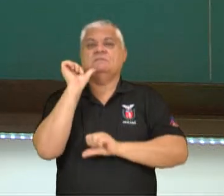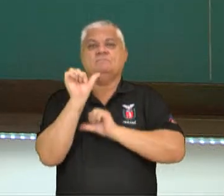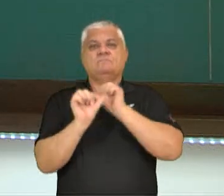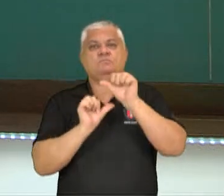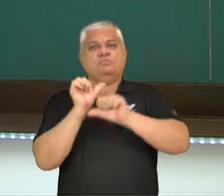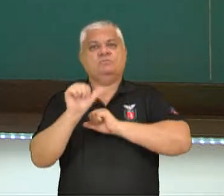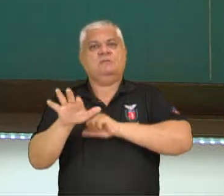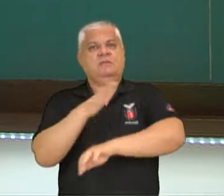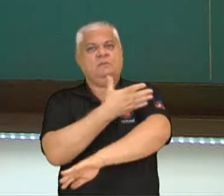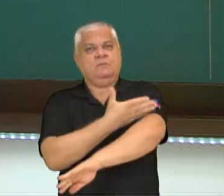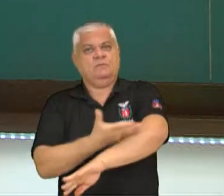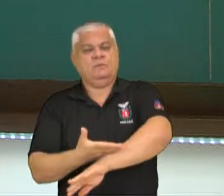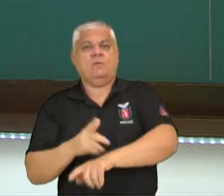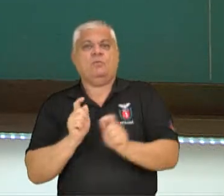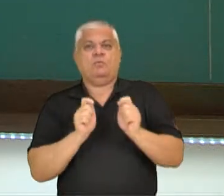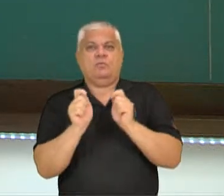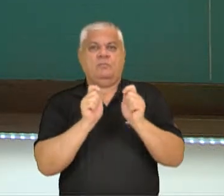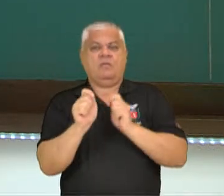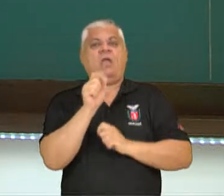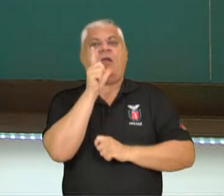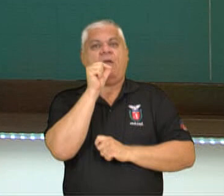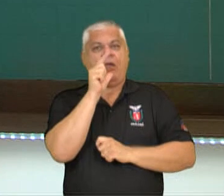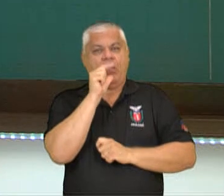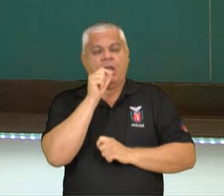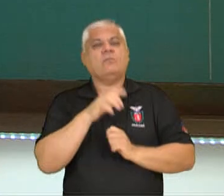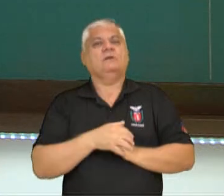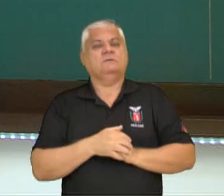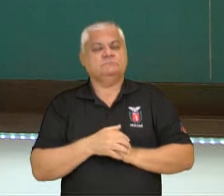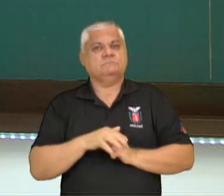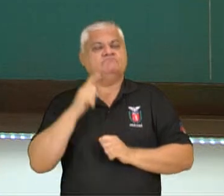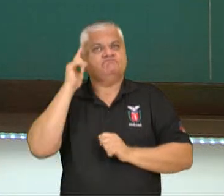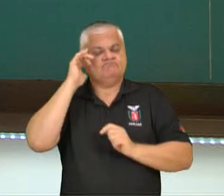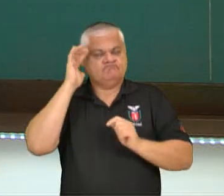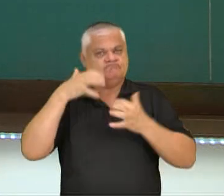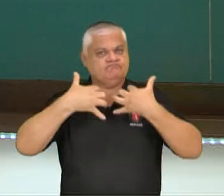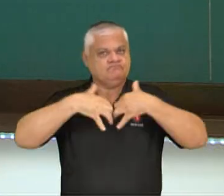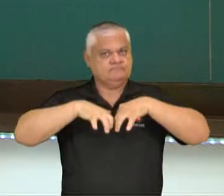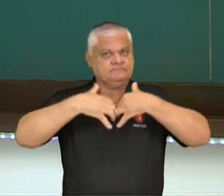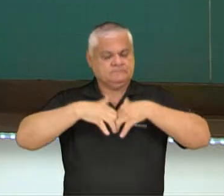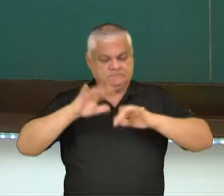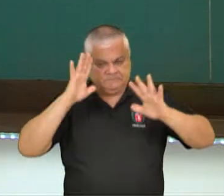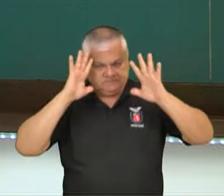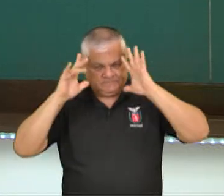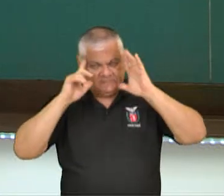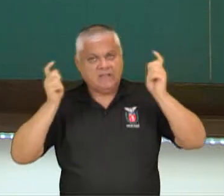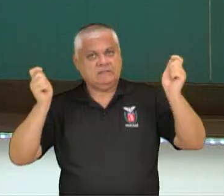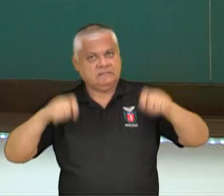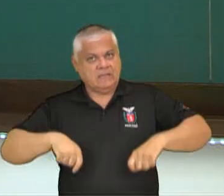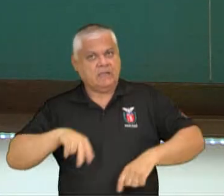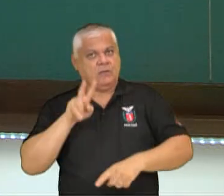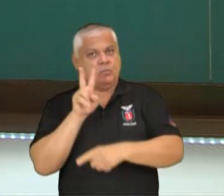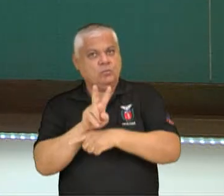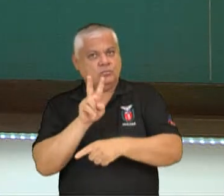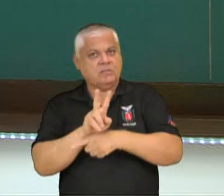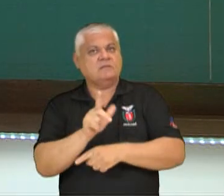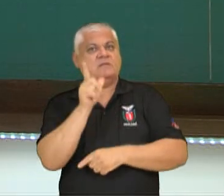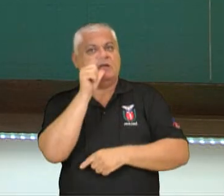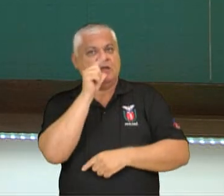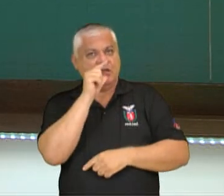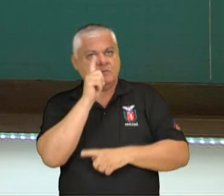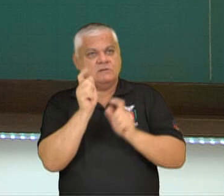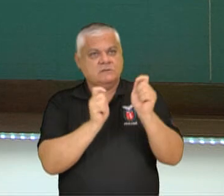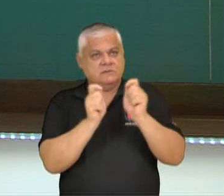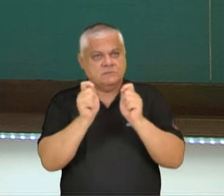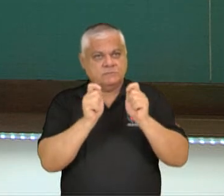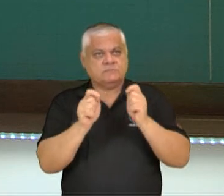para economizar água. Então a ideia é fazer uma reflexão sobre as possibilidades aí que temos de cuidar da água, do uso